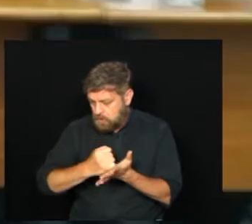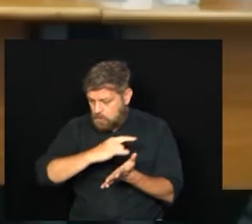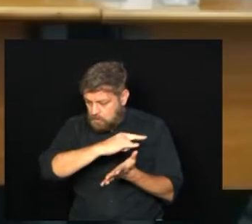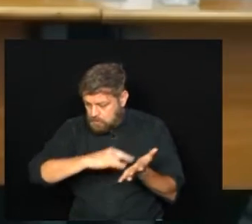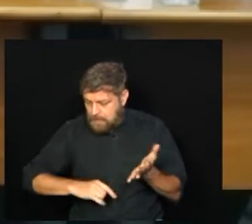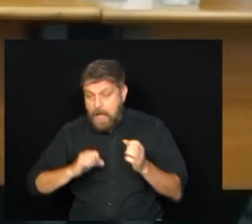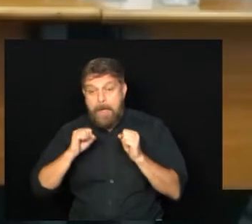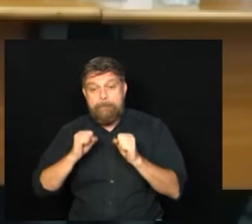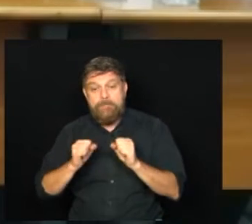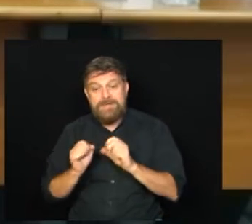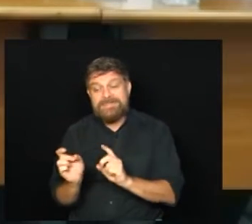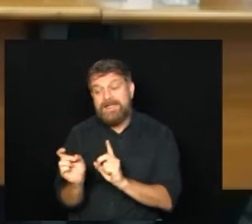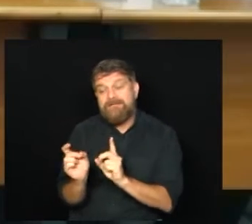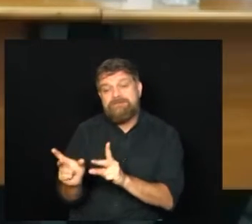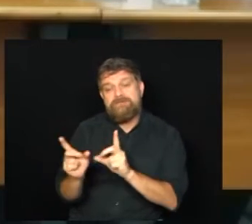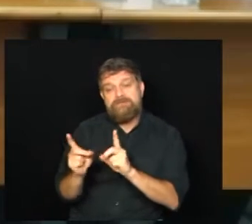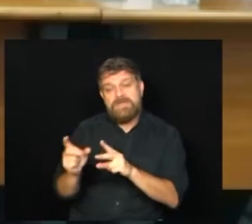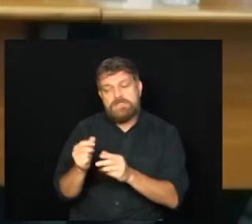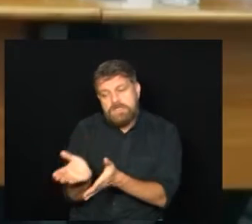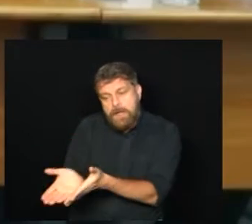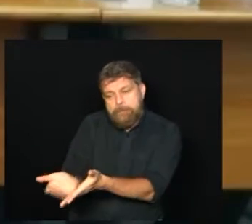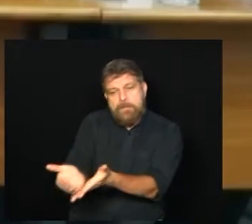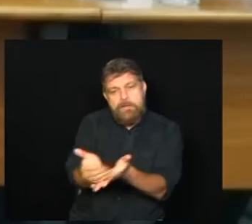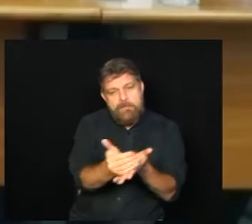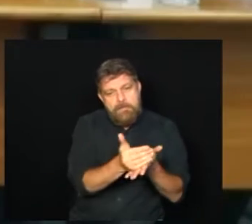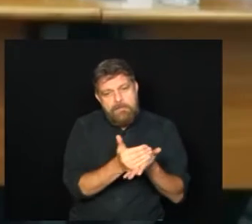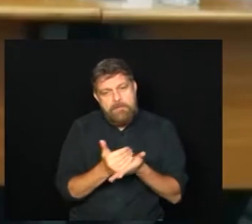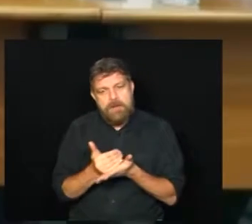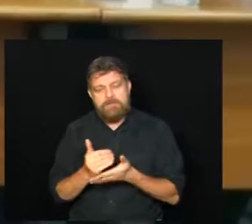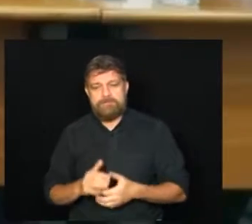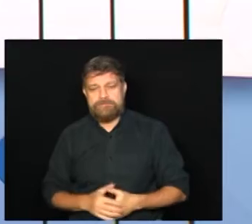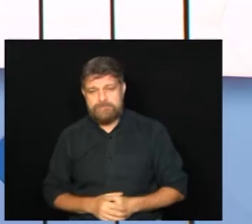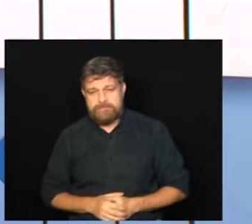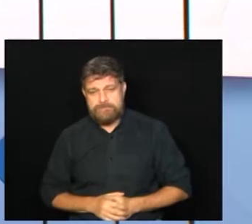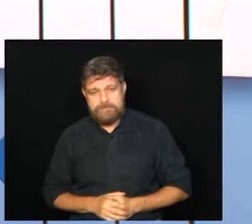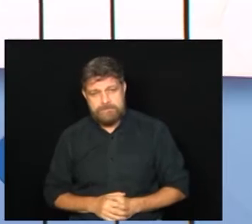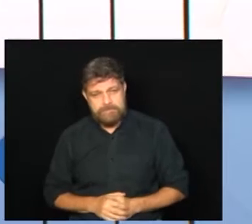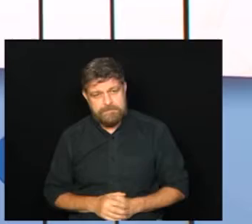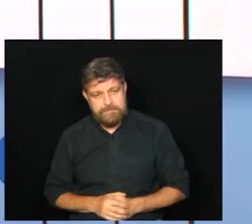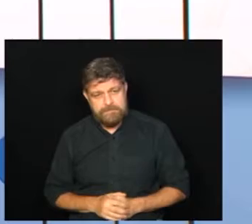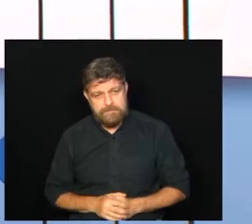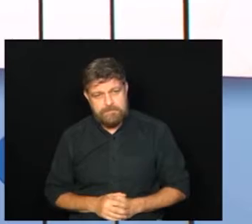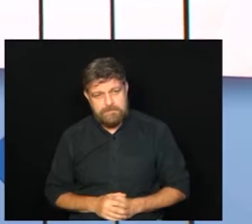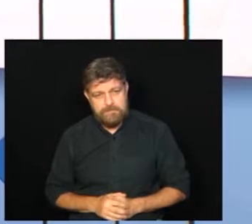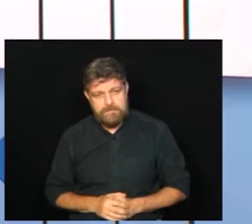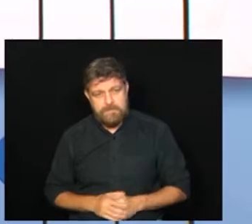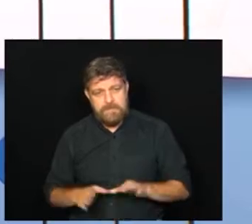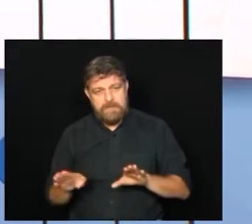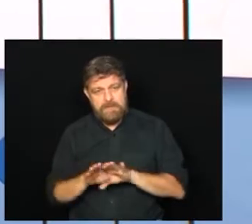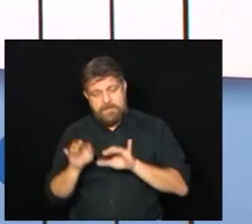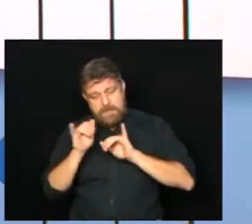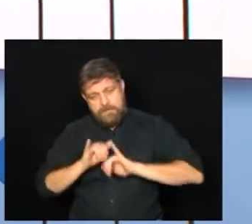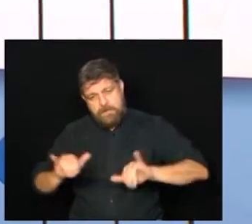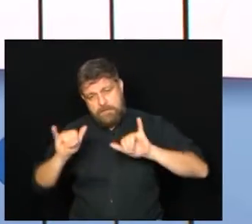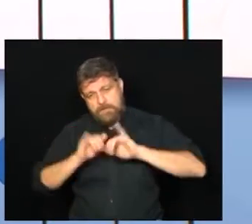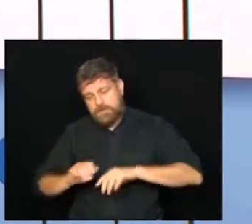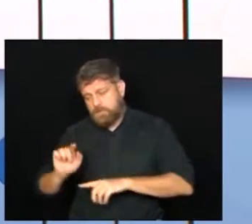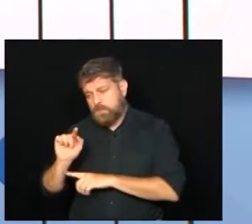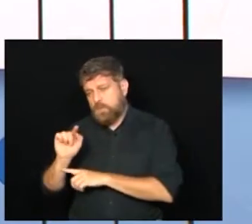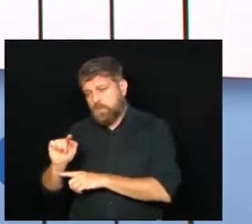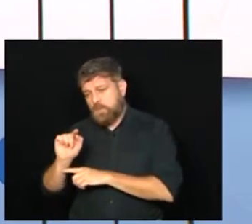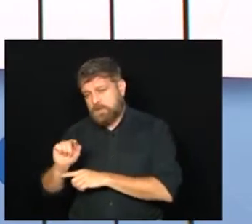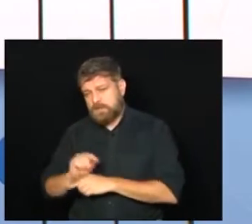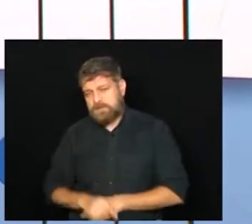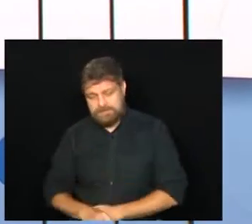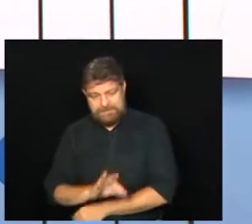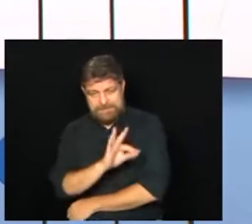podem imediatamente ser colocados à venda. Outro anúncio foi relacionado ao